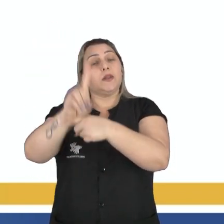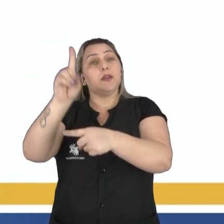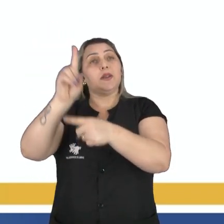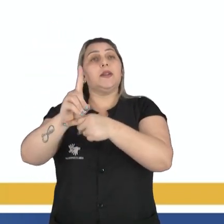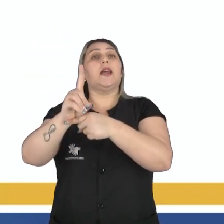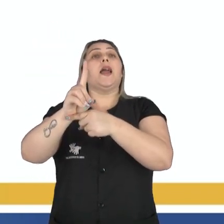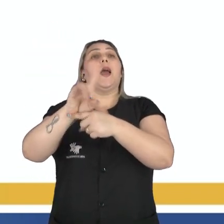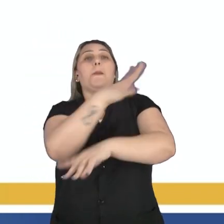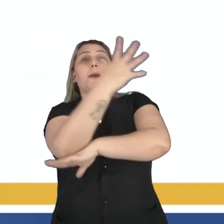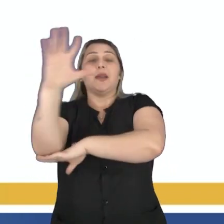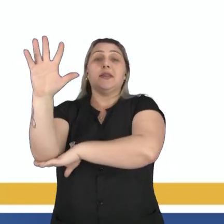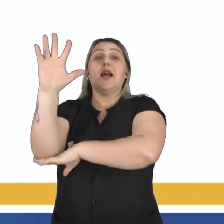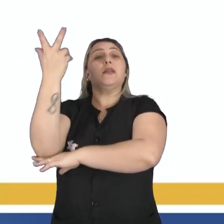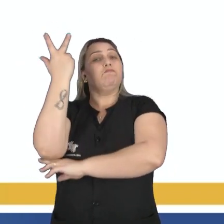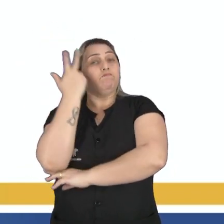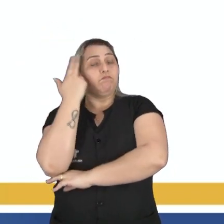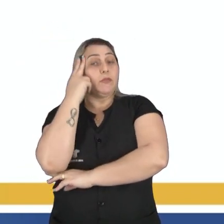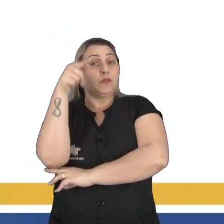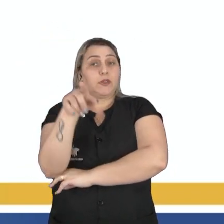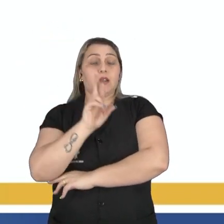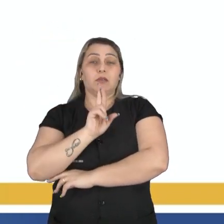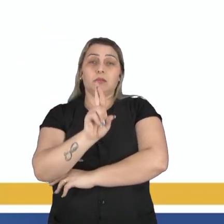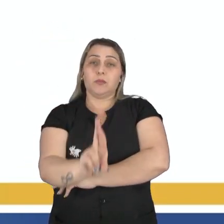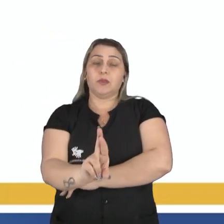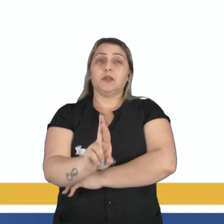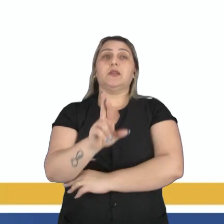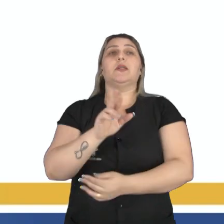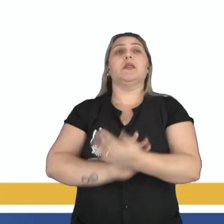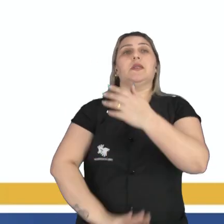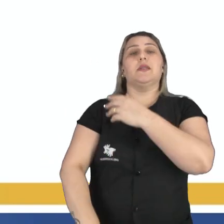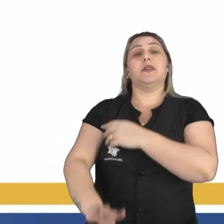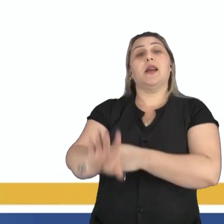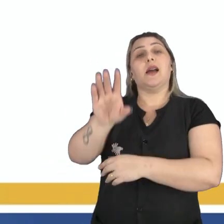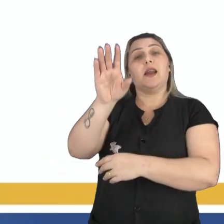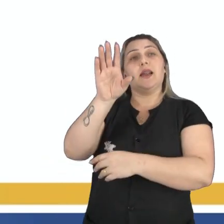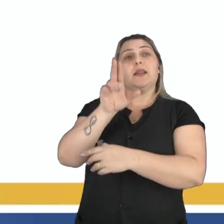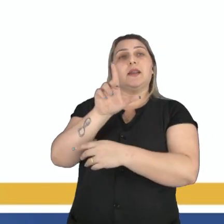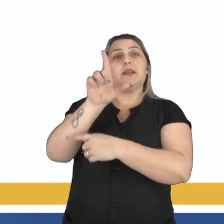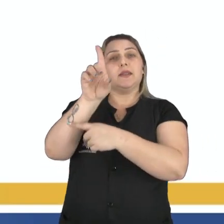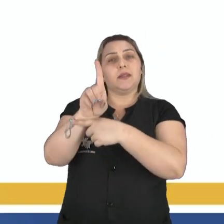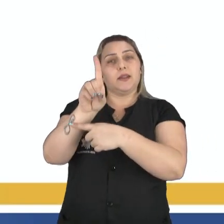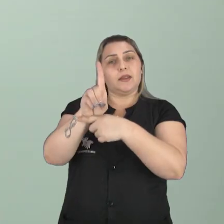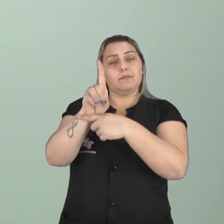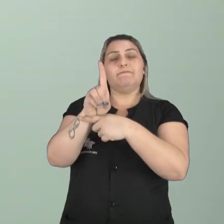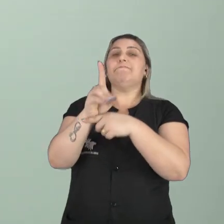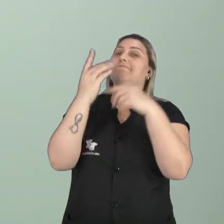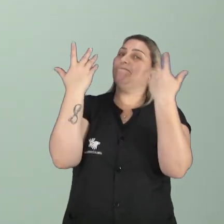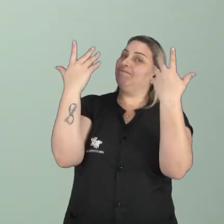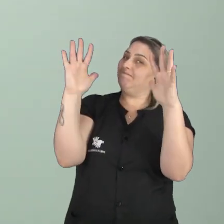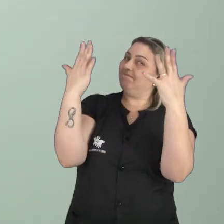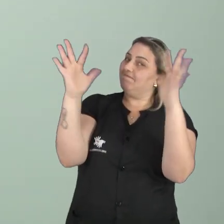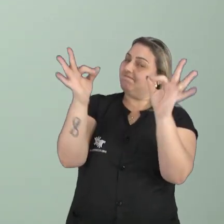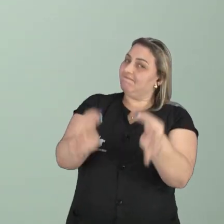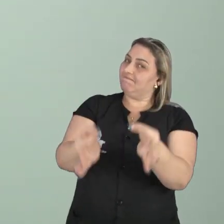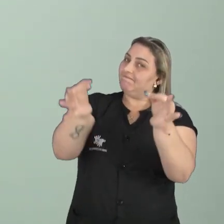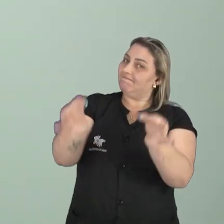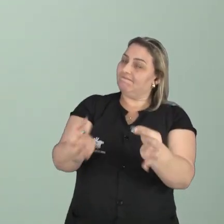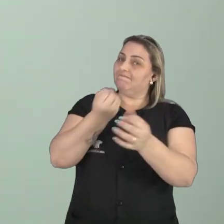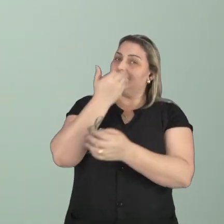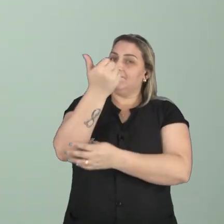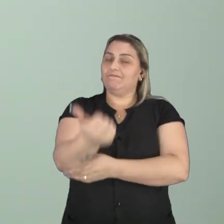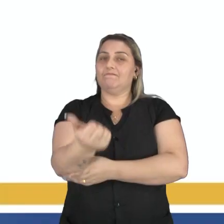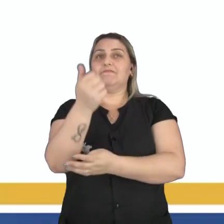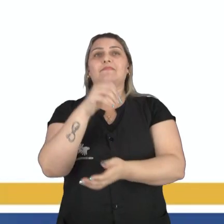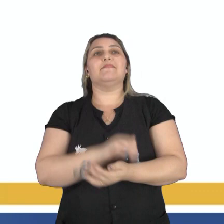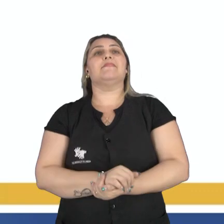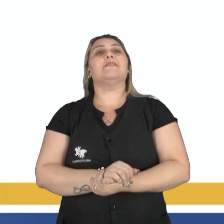paisagens naturais. Se você respondeu que a letra correta é a letra D, tá certo, muito